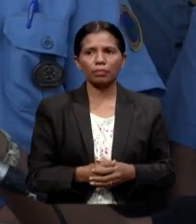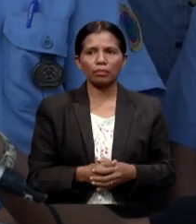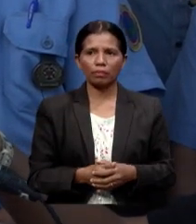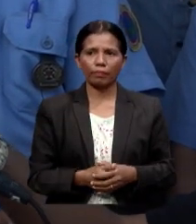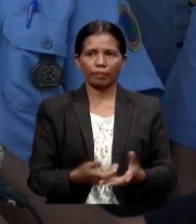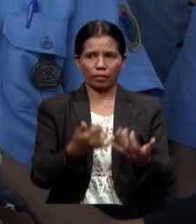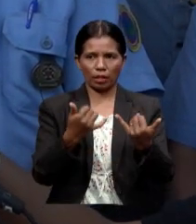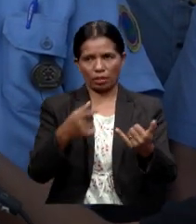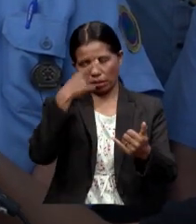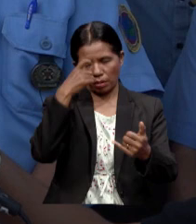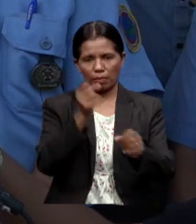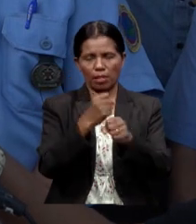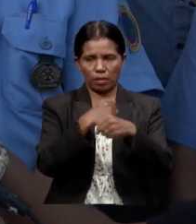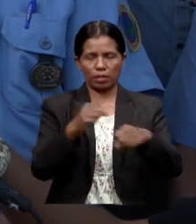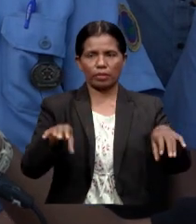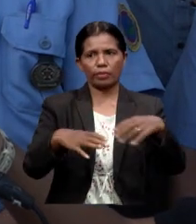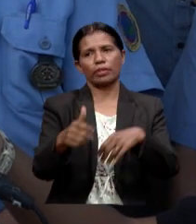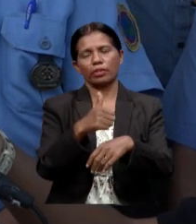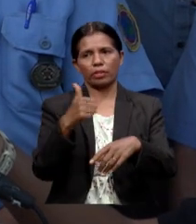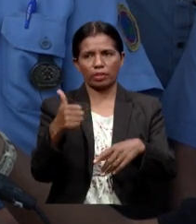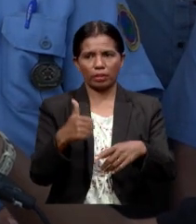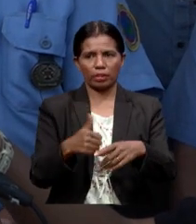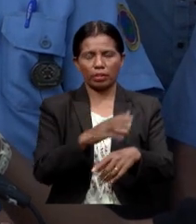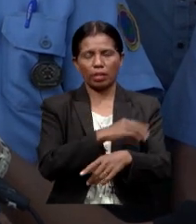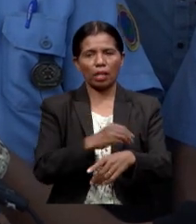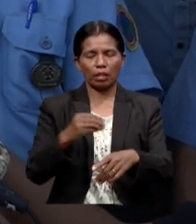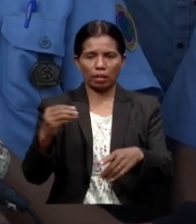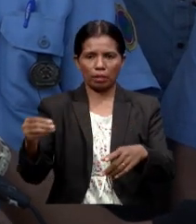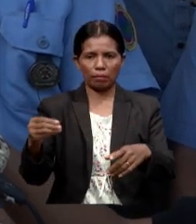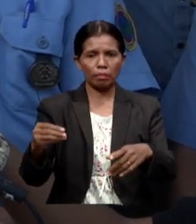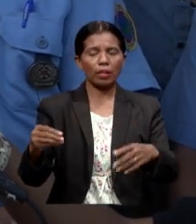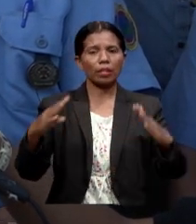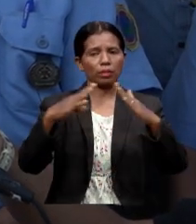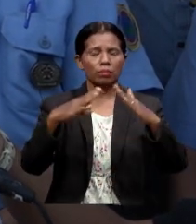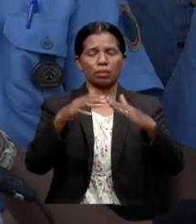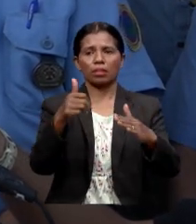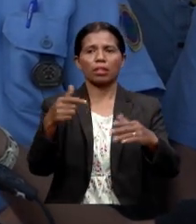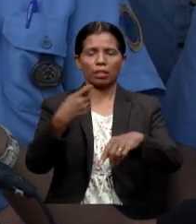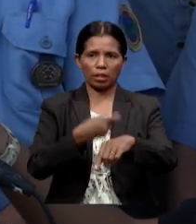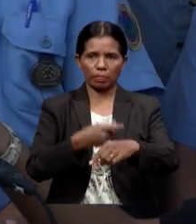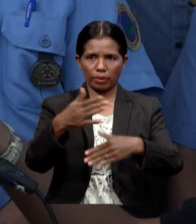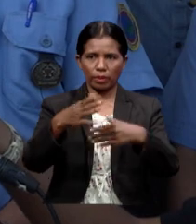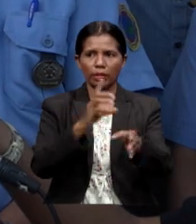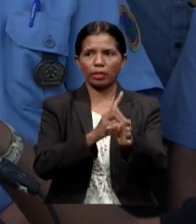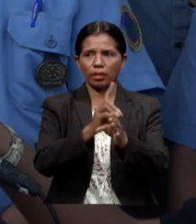kistuin saya korang nih tambah nih hal-hal nih hal-hal servisu dari dormitori nih. Então, eu tenho o Mubarak, diretor,